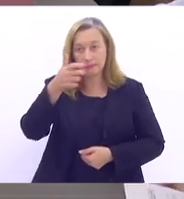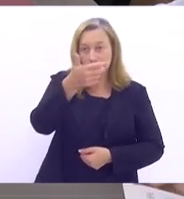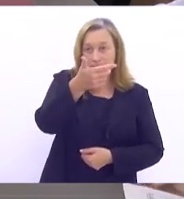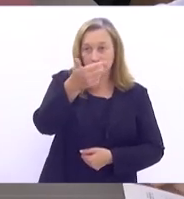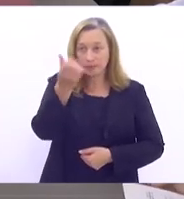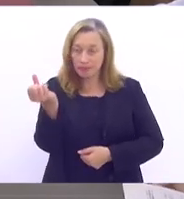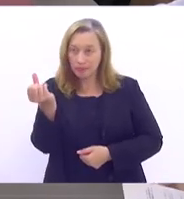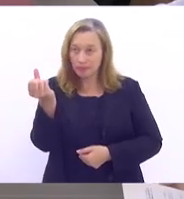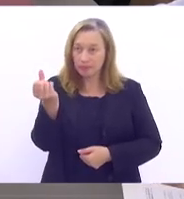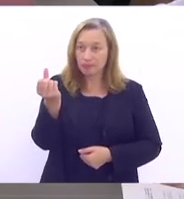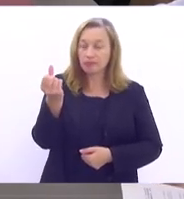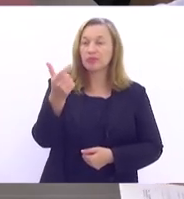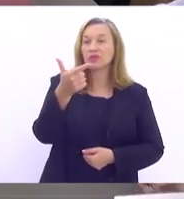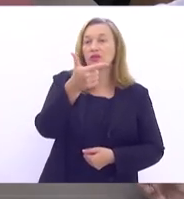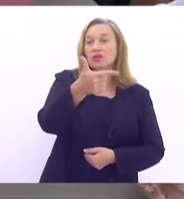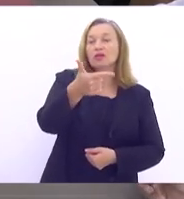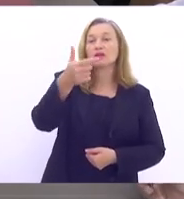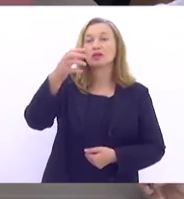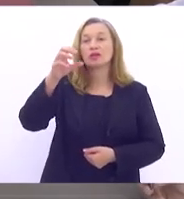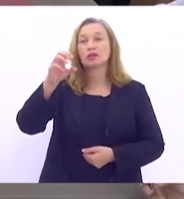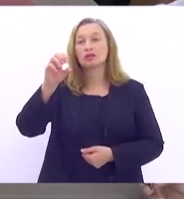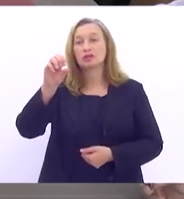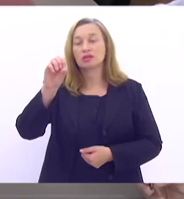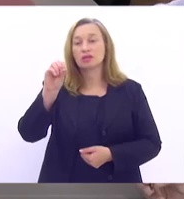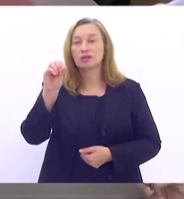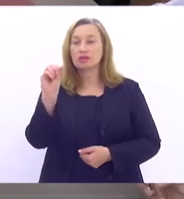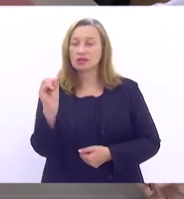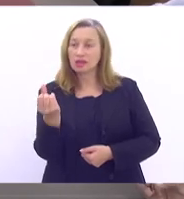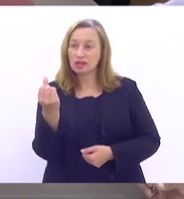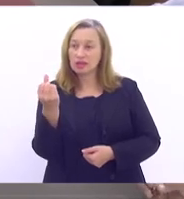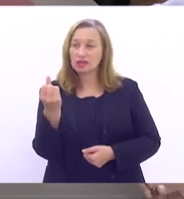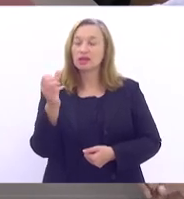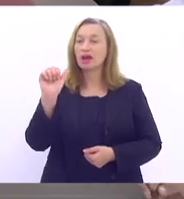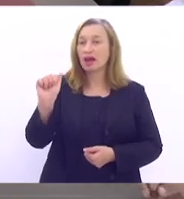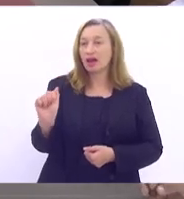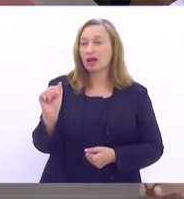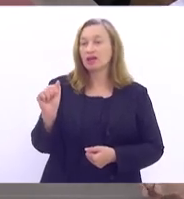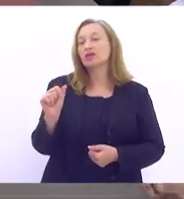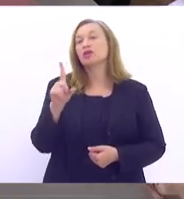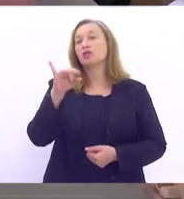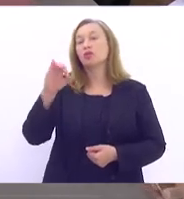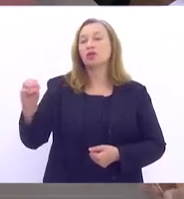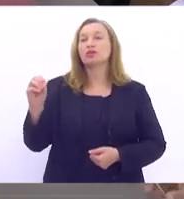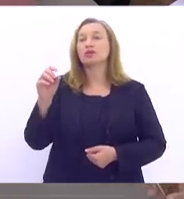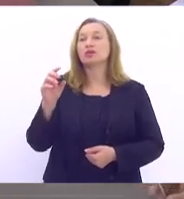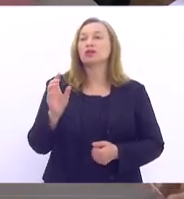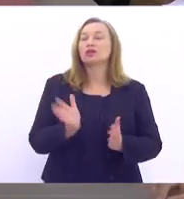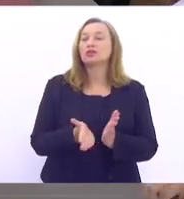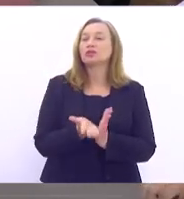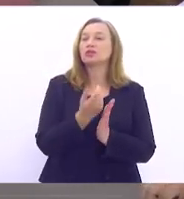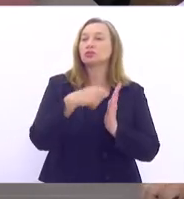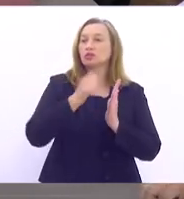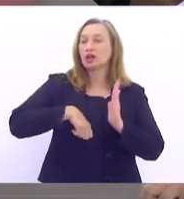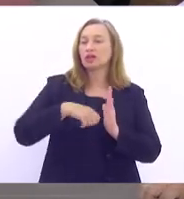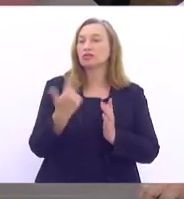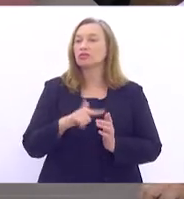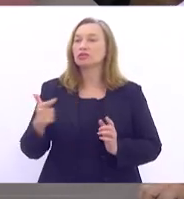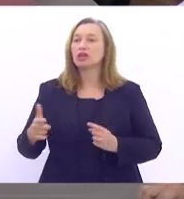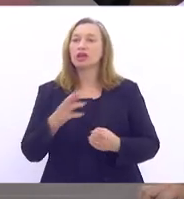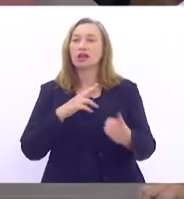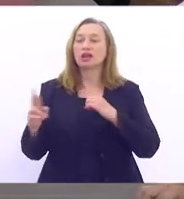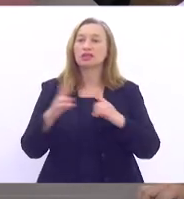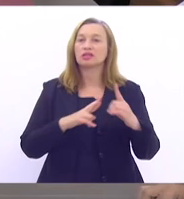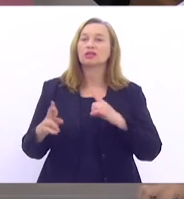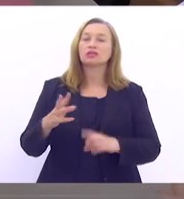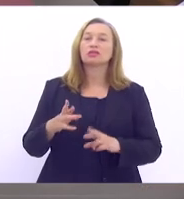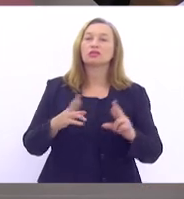216 e cria o 216-A do Código Tributário. Não tem É, mas não tem nenhuma relação com o que o deputado Anderson